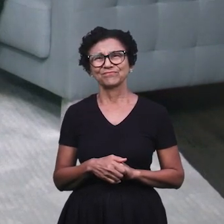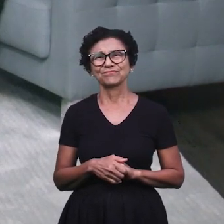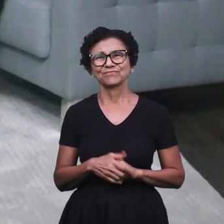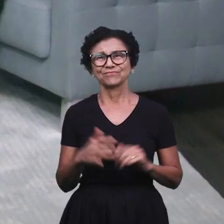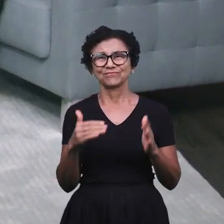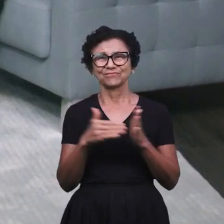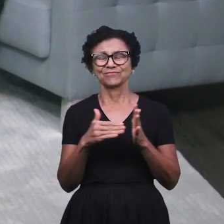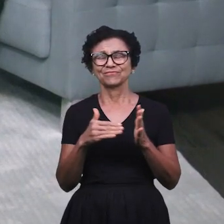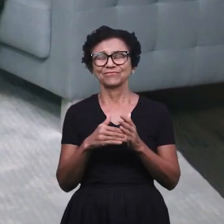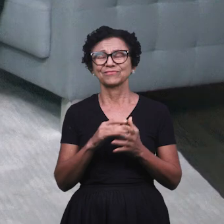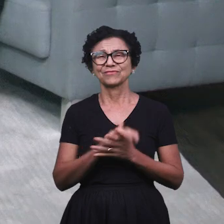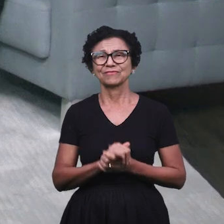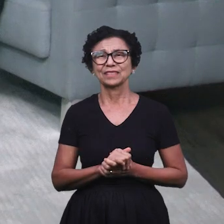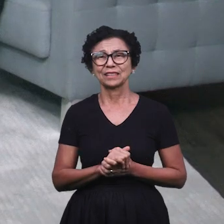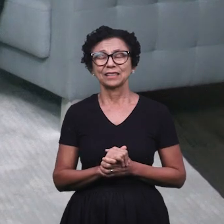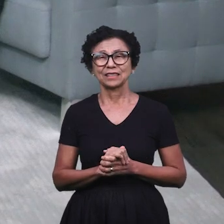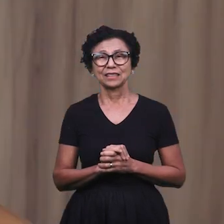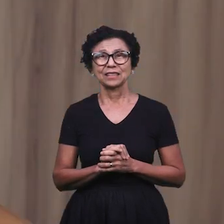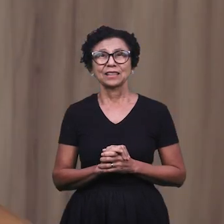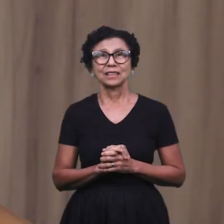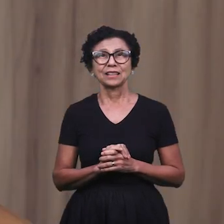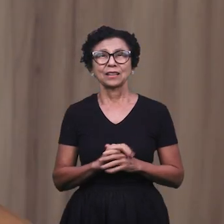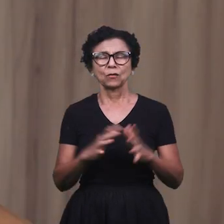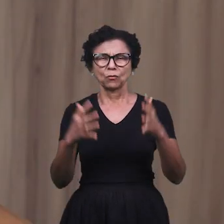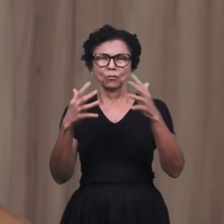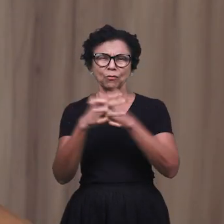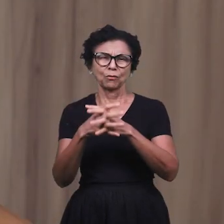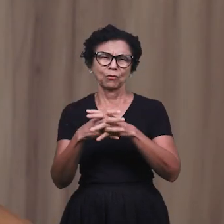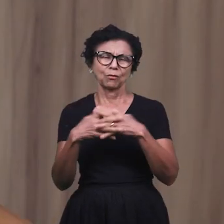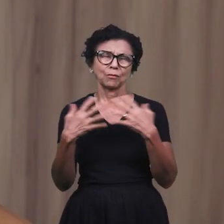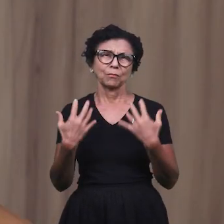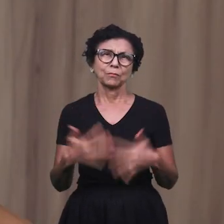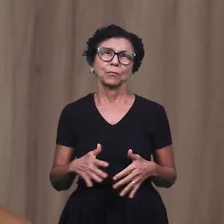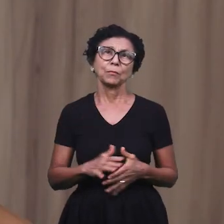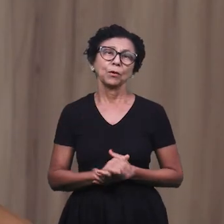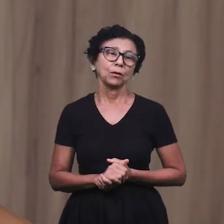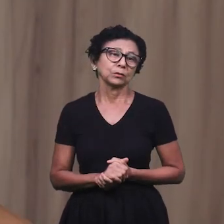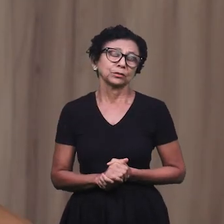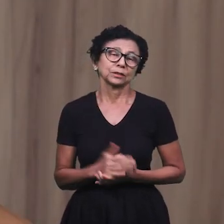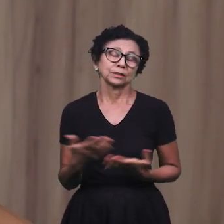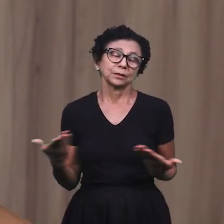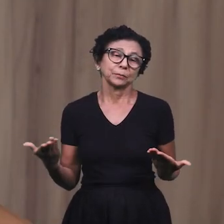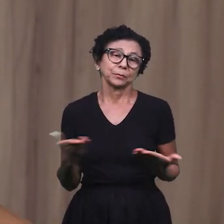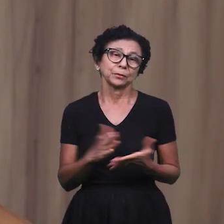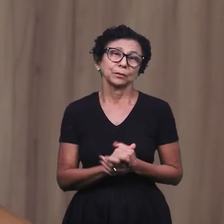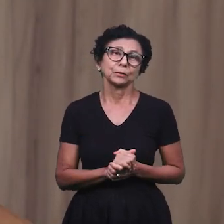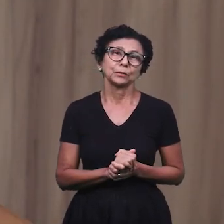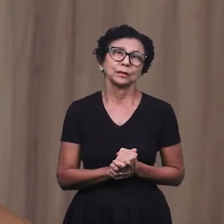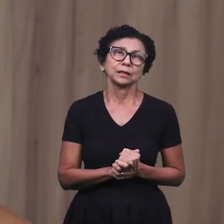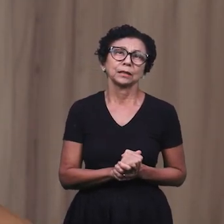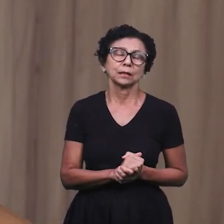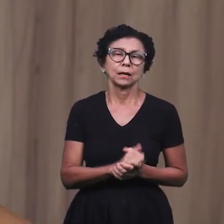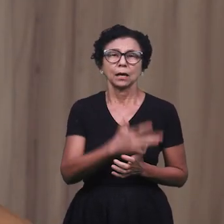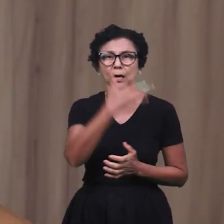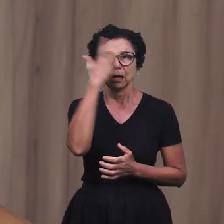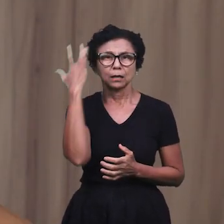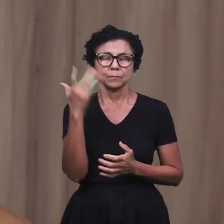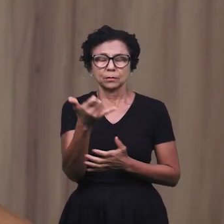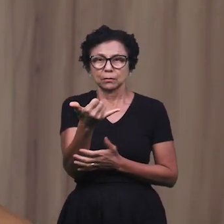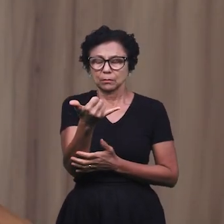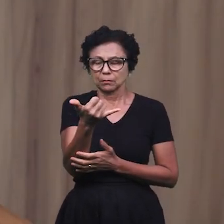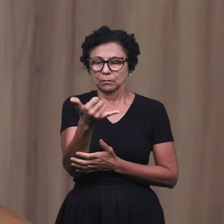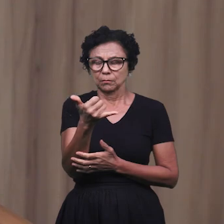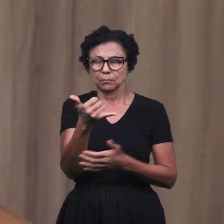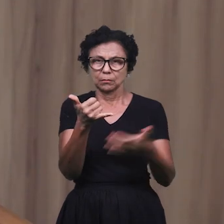mais velho, os eletrônicos atrapalham. Eles acabam deixando a gente sem comunicação, né? As pessoas ficam tão ligadas ali ao